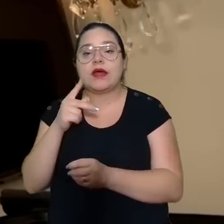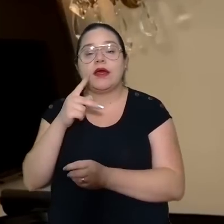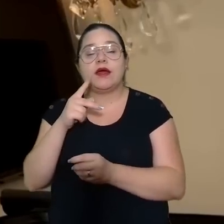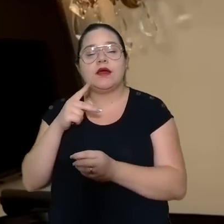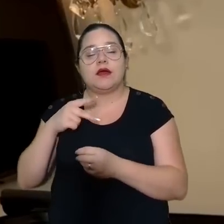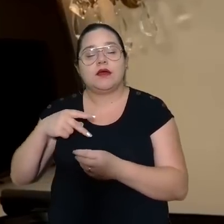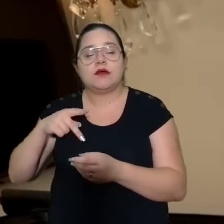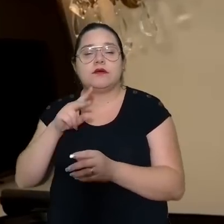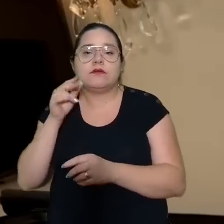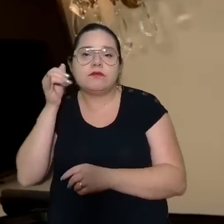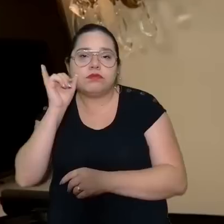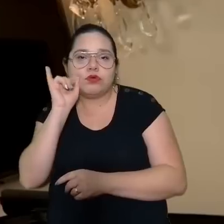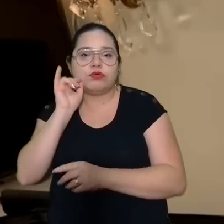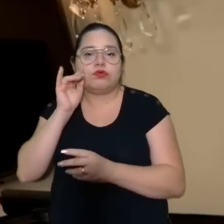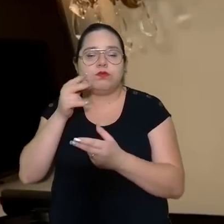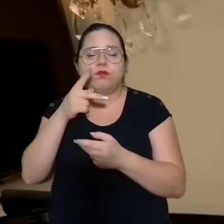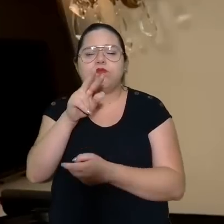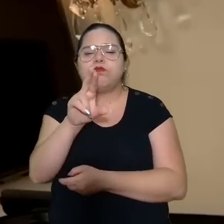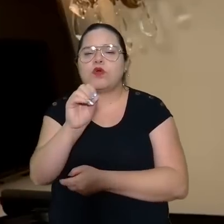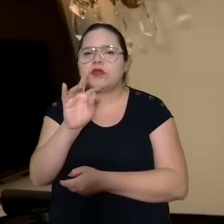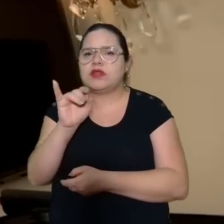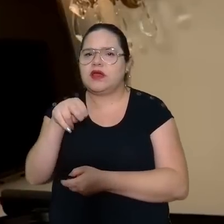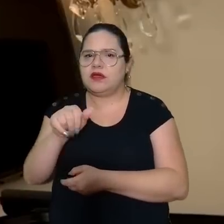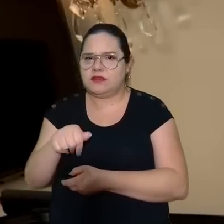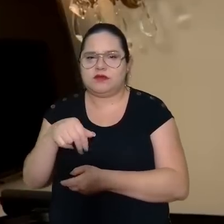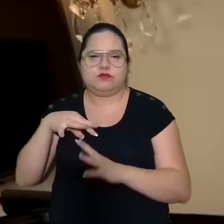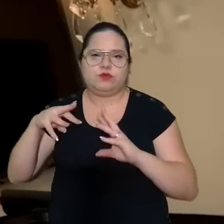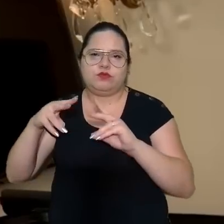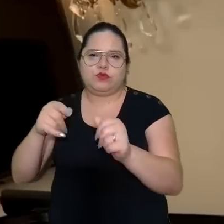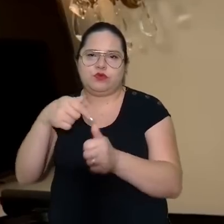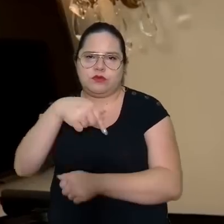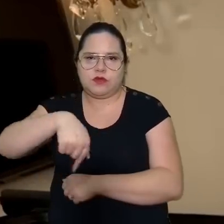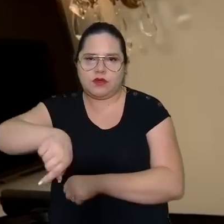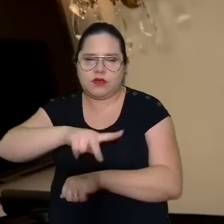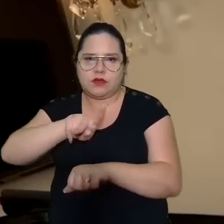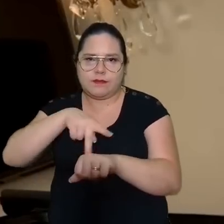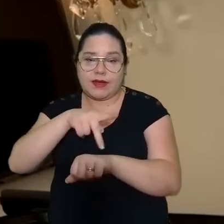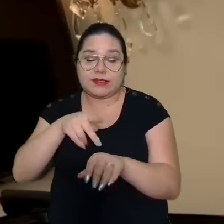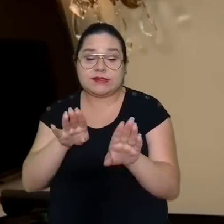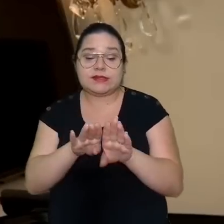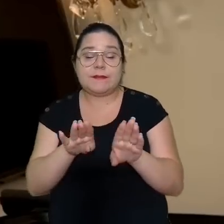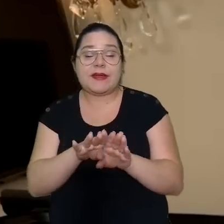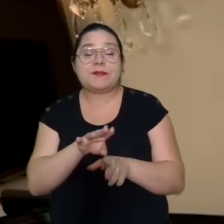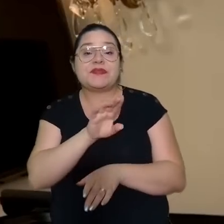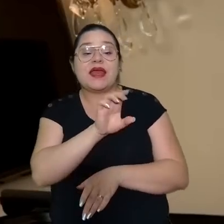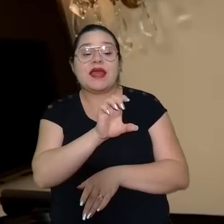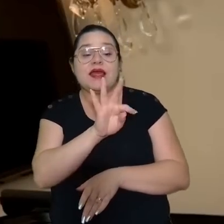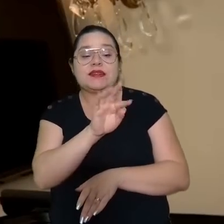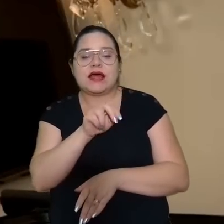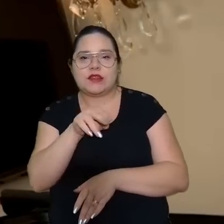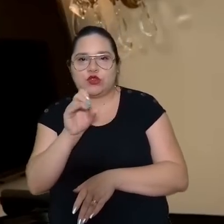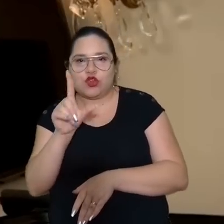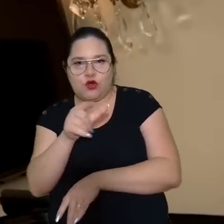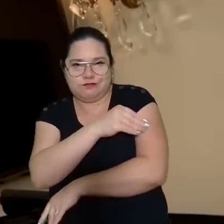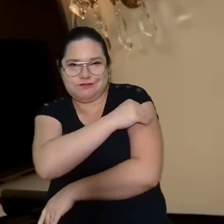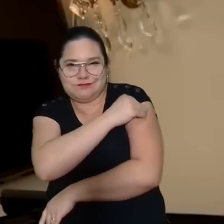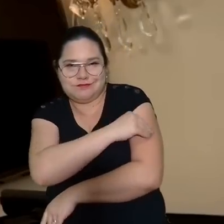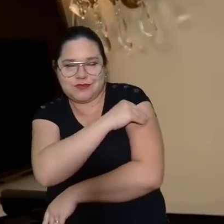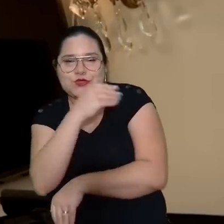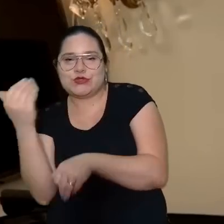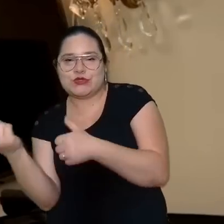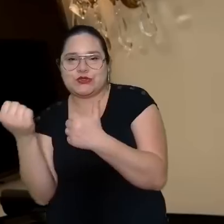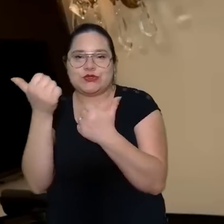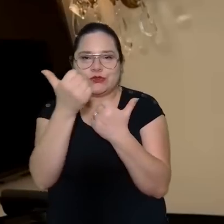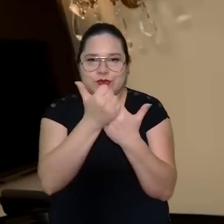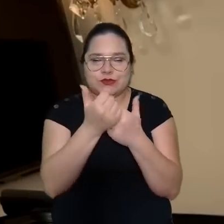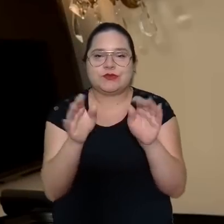do país. O etanol, sem dúvida, é um grande substituto da